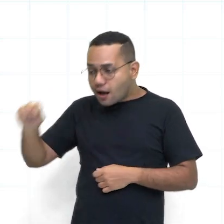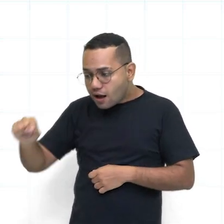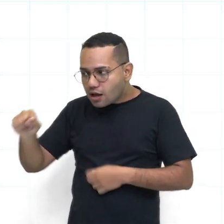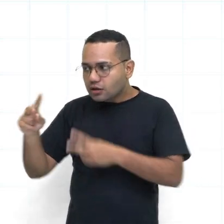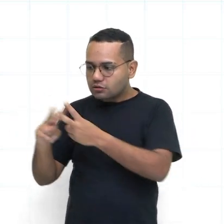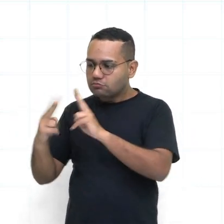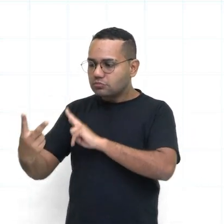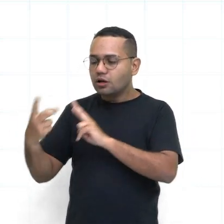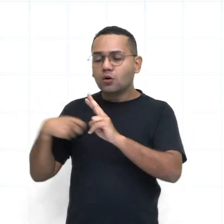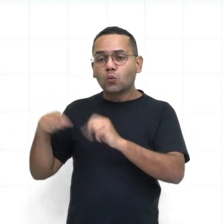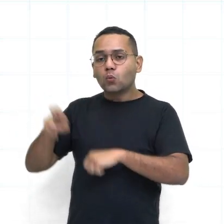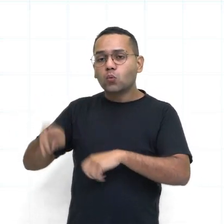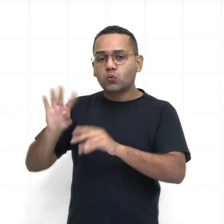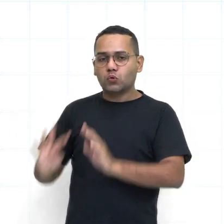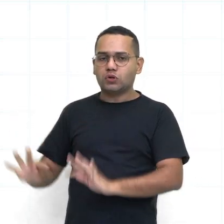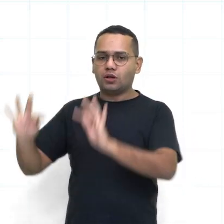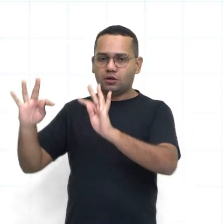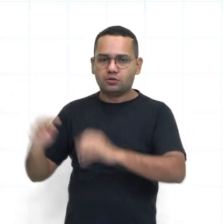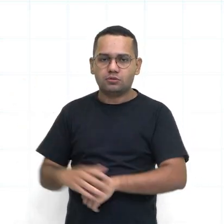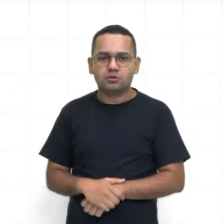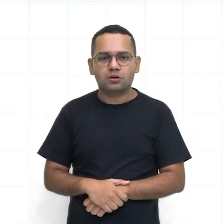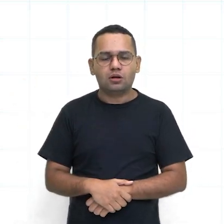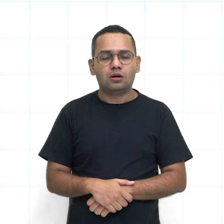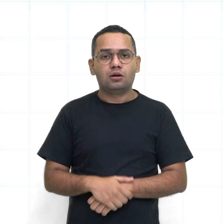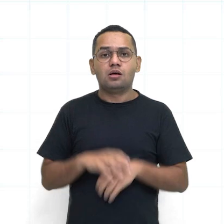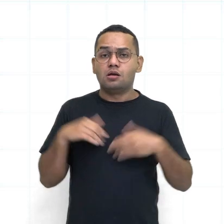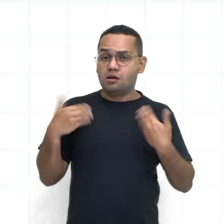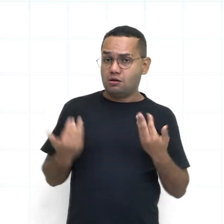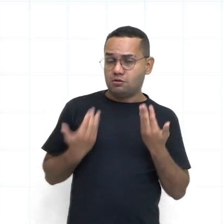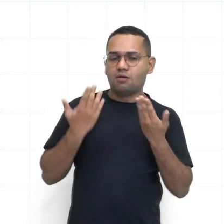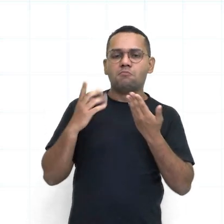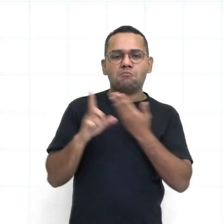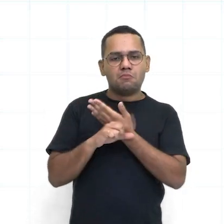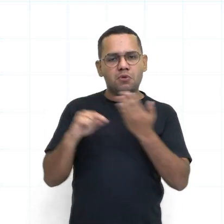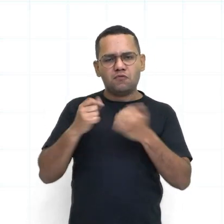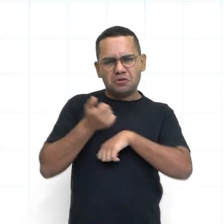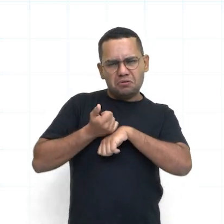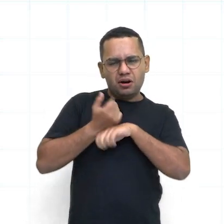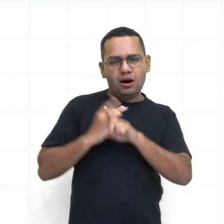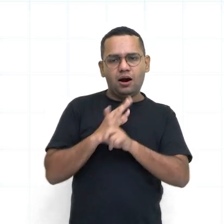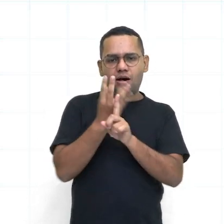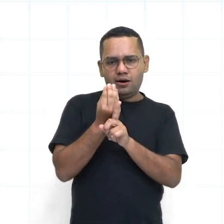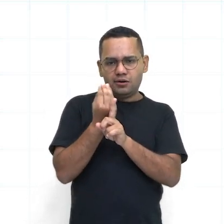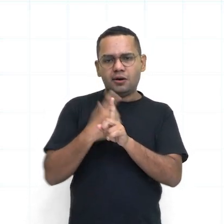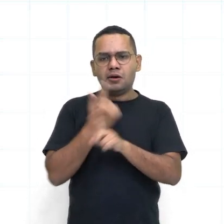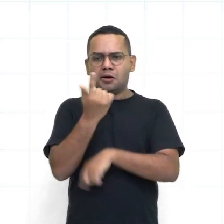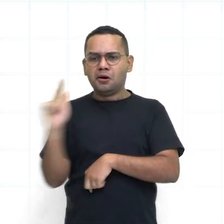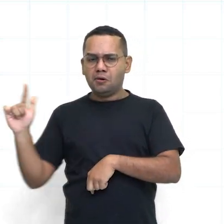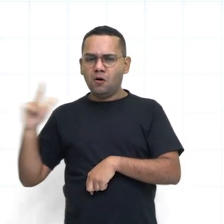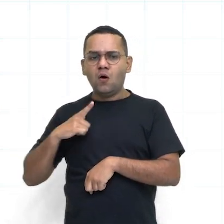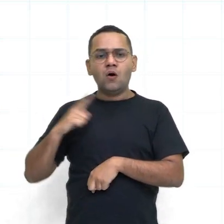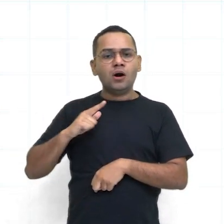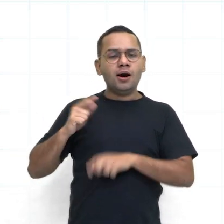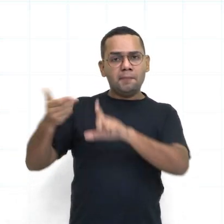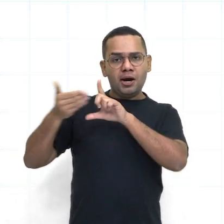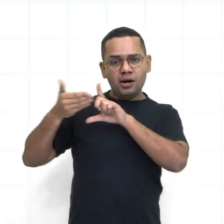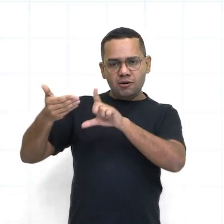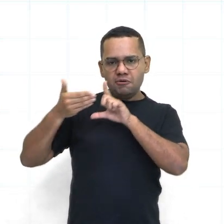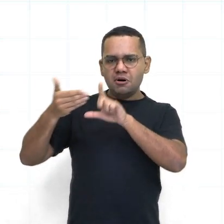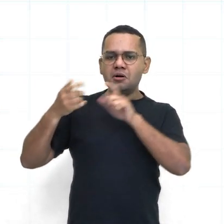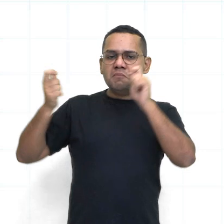tecnologia digital, muitos artistas e curadores têm explorado plataformas online para